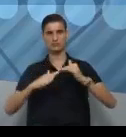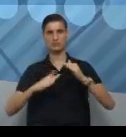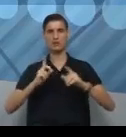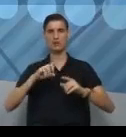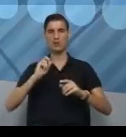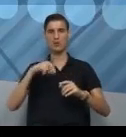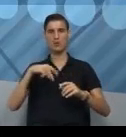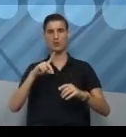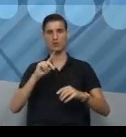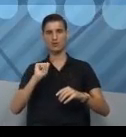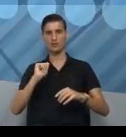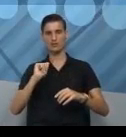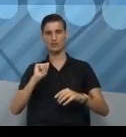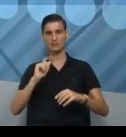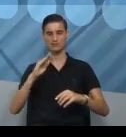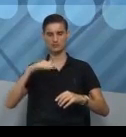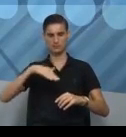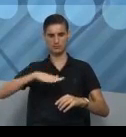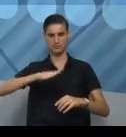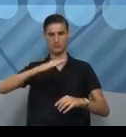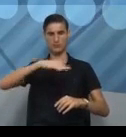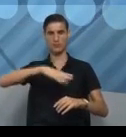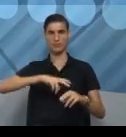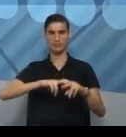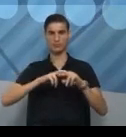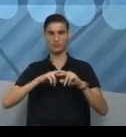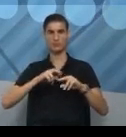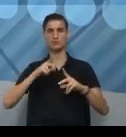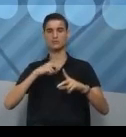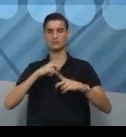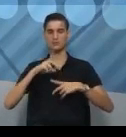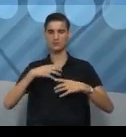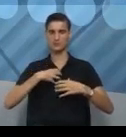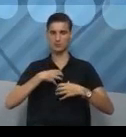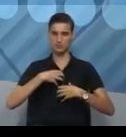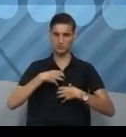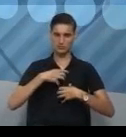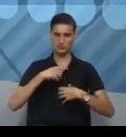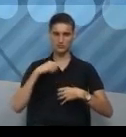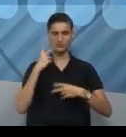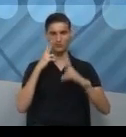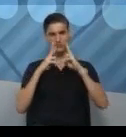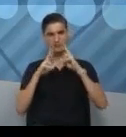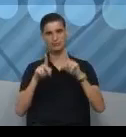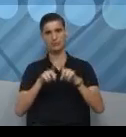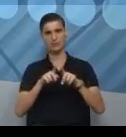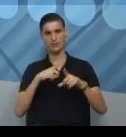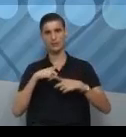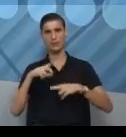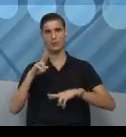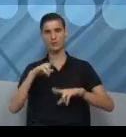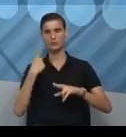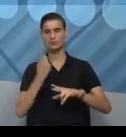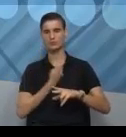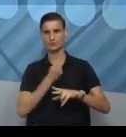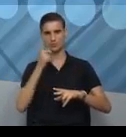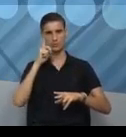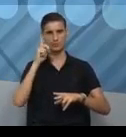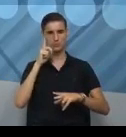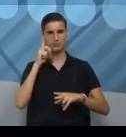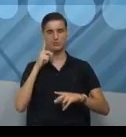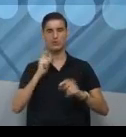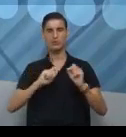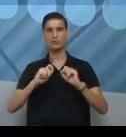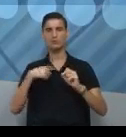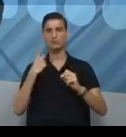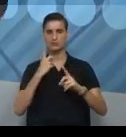movimento ondulatório. Então aqui nós temos uma situação que a gente pode ser utilizado no nosso dia a dia, onde